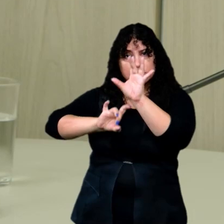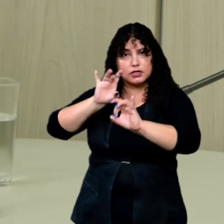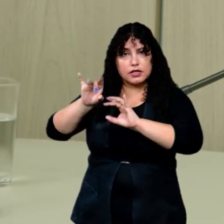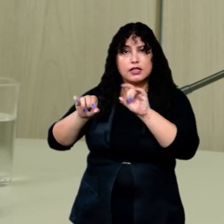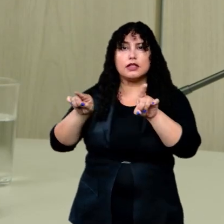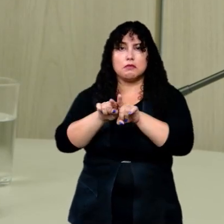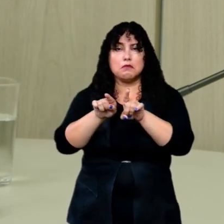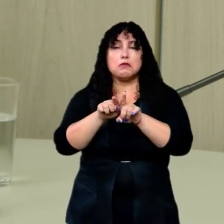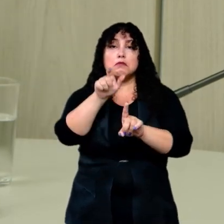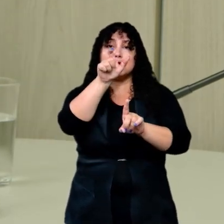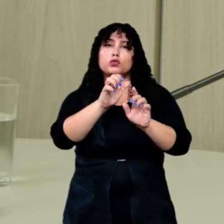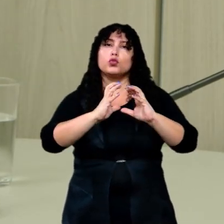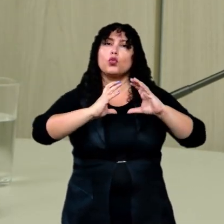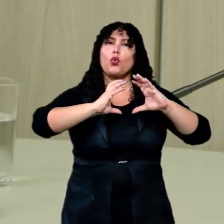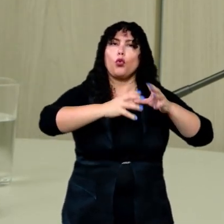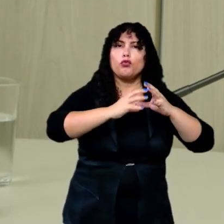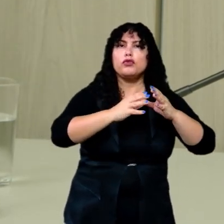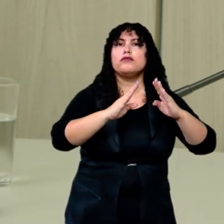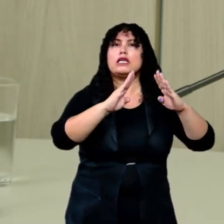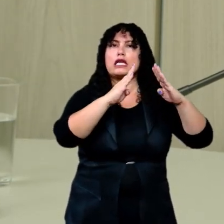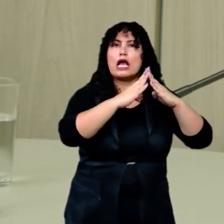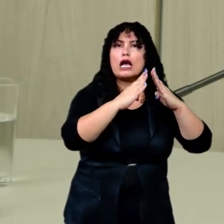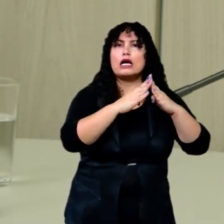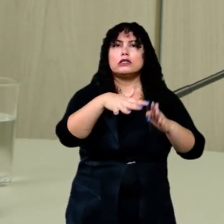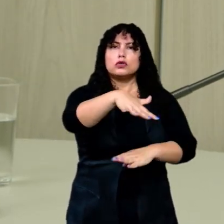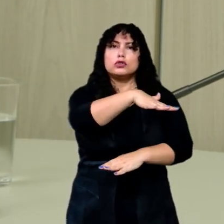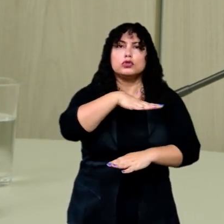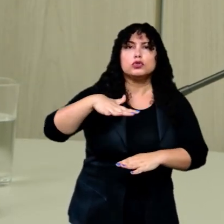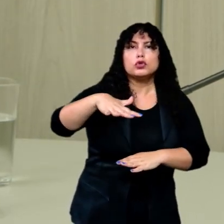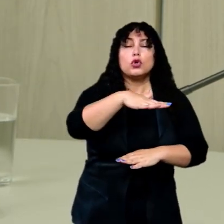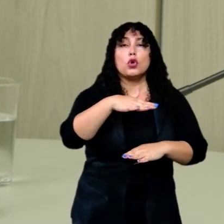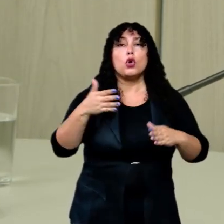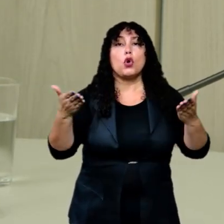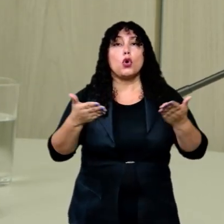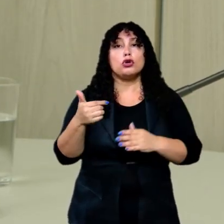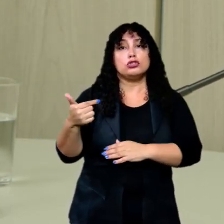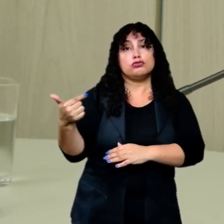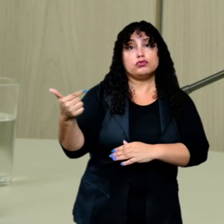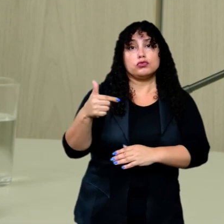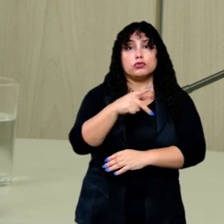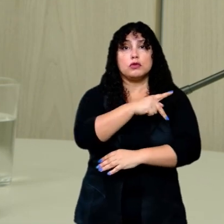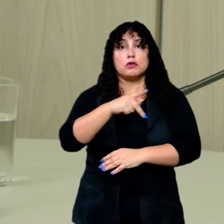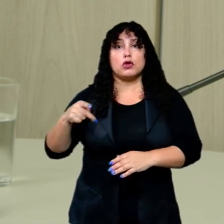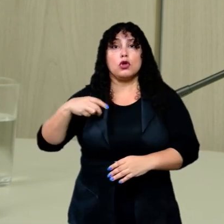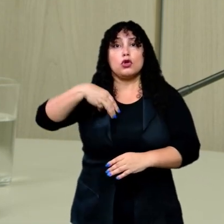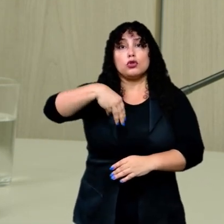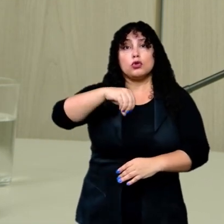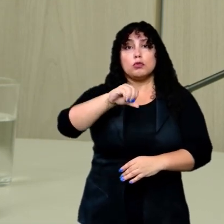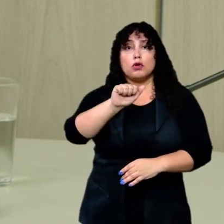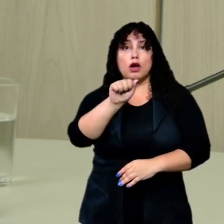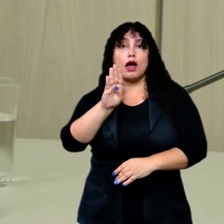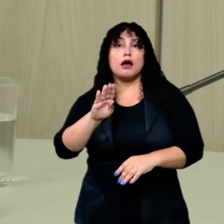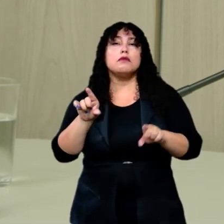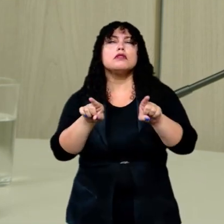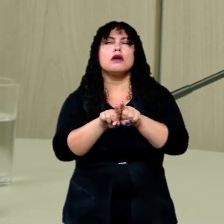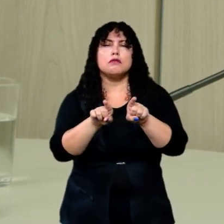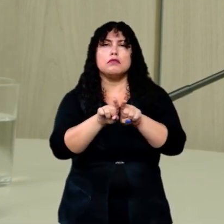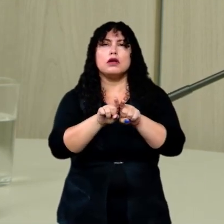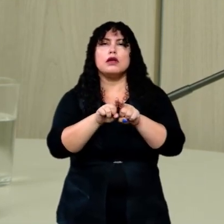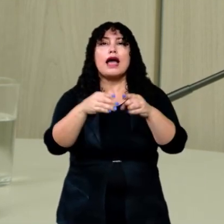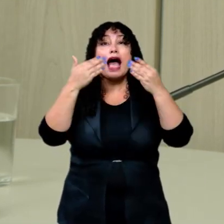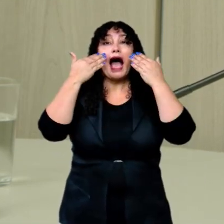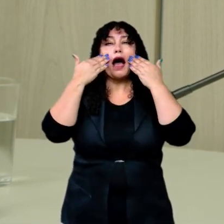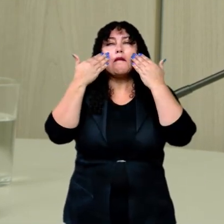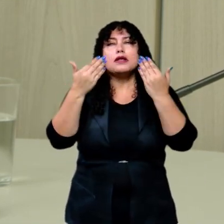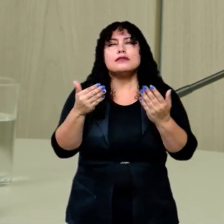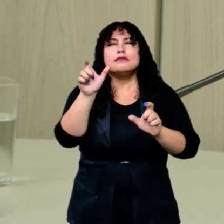e uma pessoa que convive em casa, né, com essa situação e hoje vice-presidente do Moab também, eu queria que você